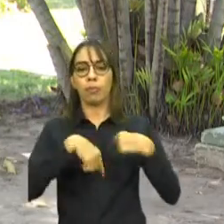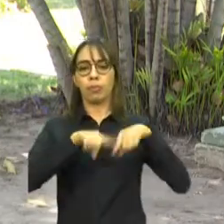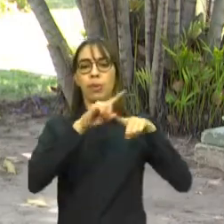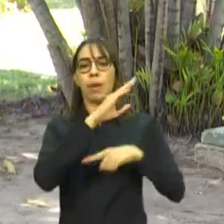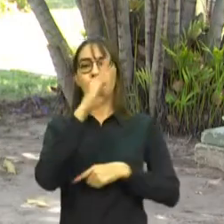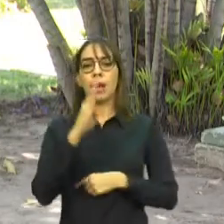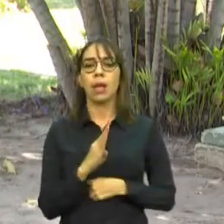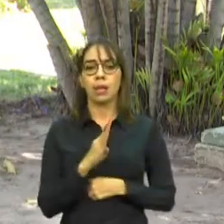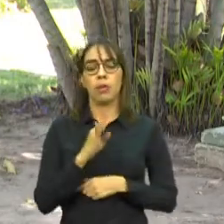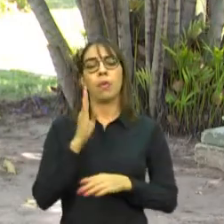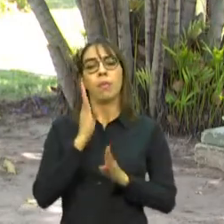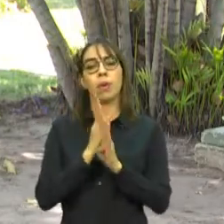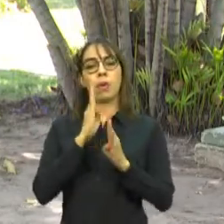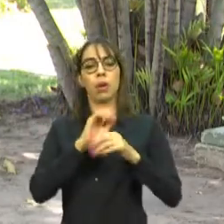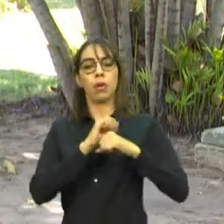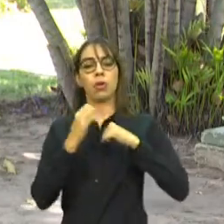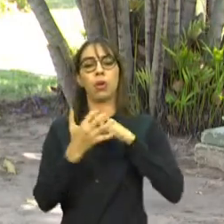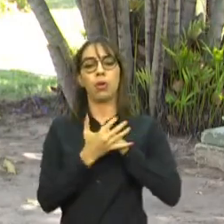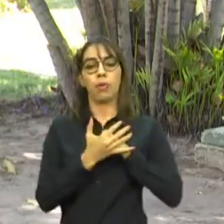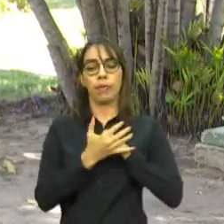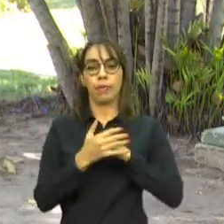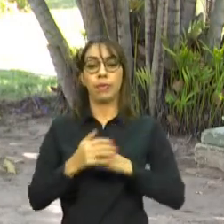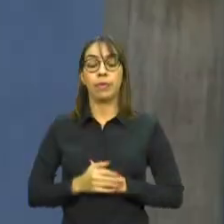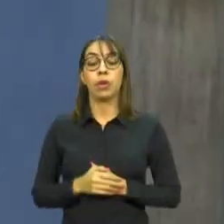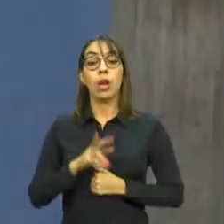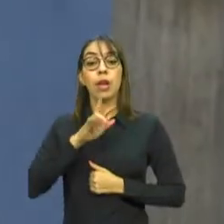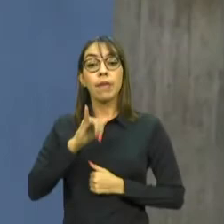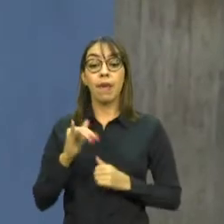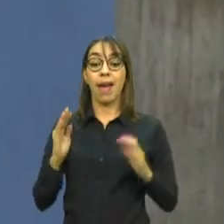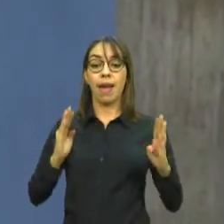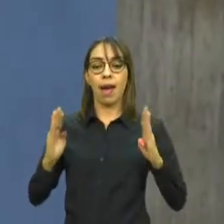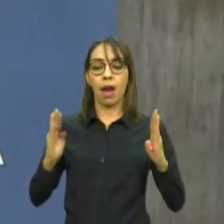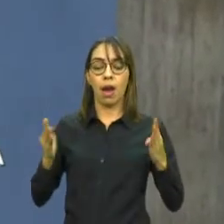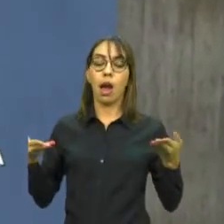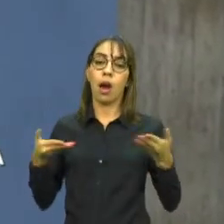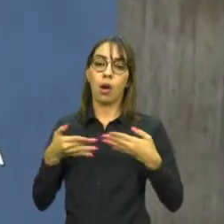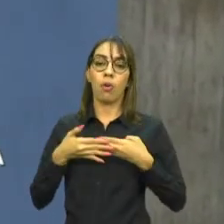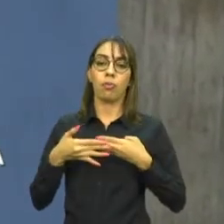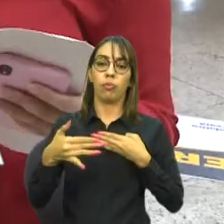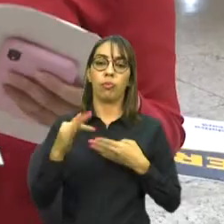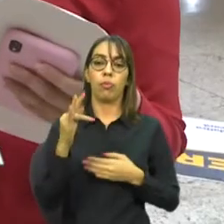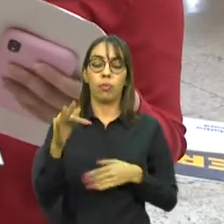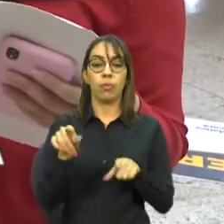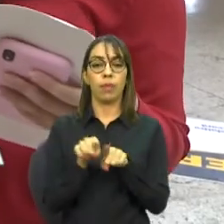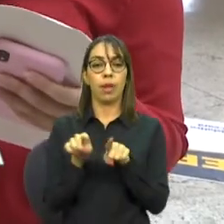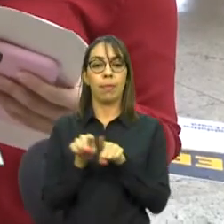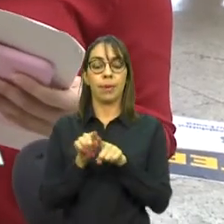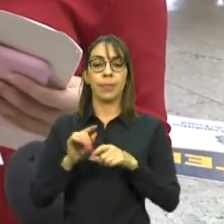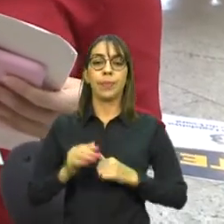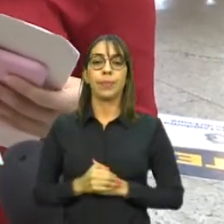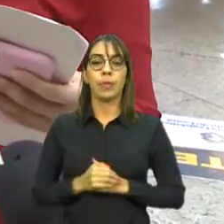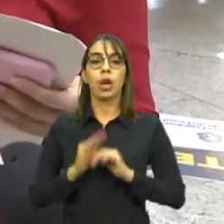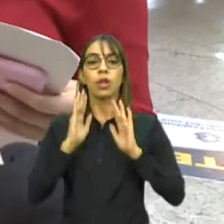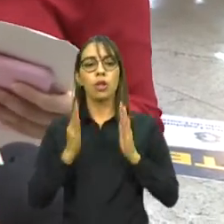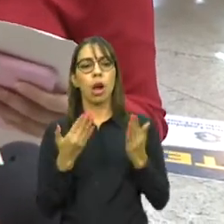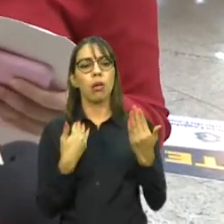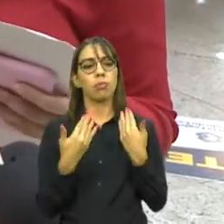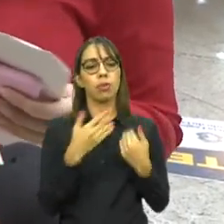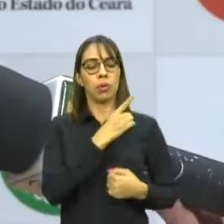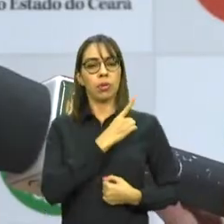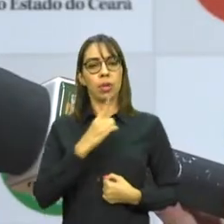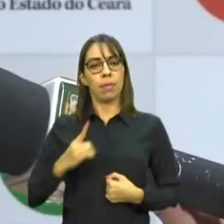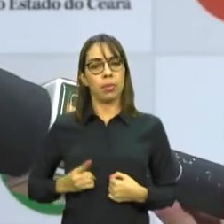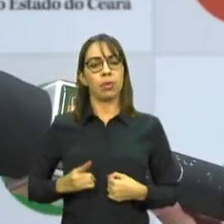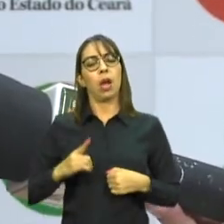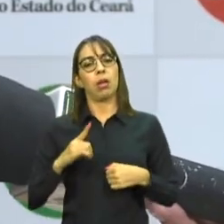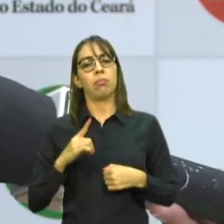a recuperação em curto e longo prazo. Conversamos com alguns deputados para saber a opinião deles em relação